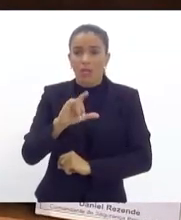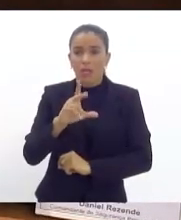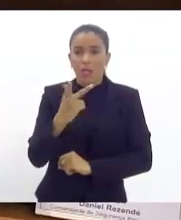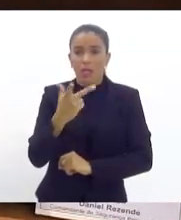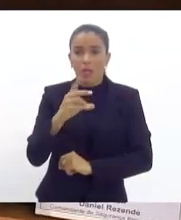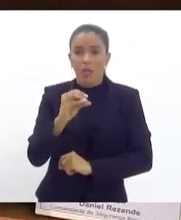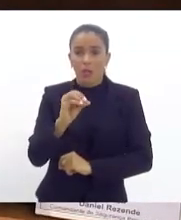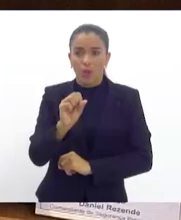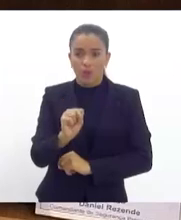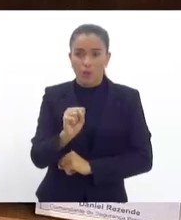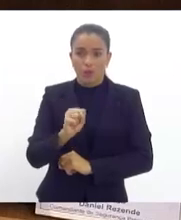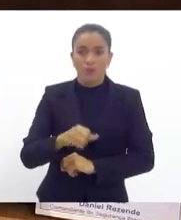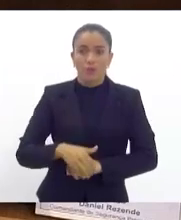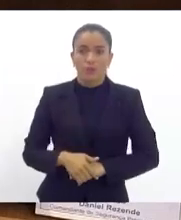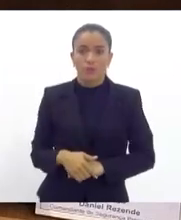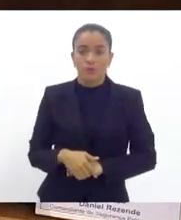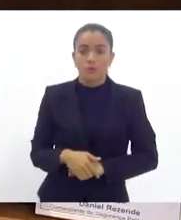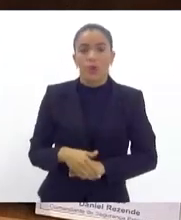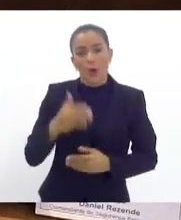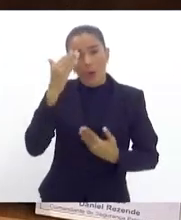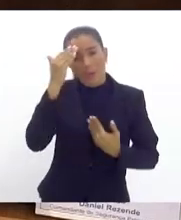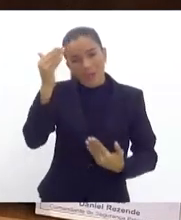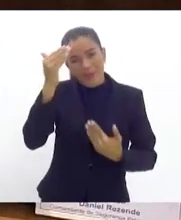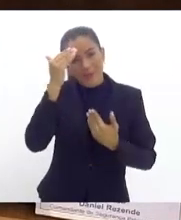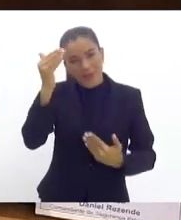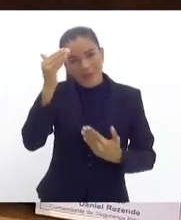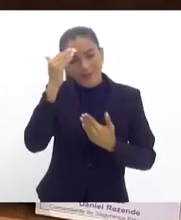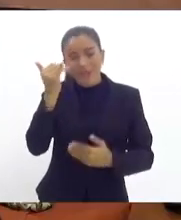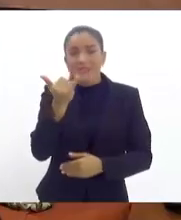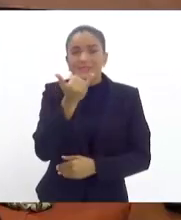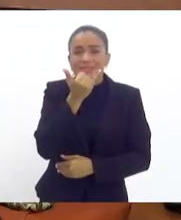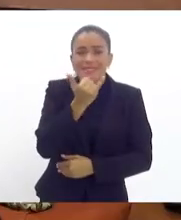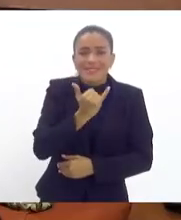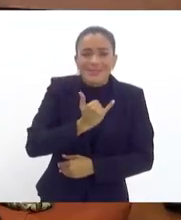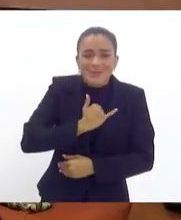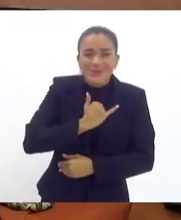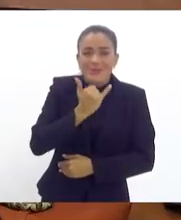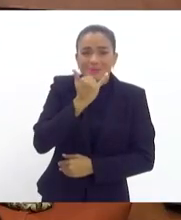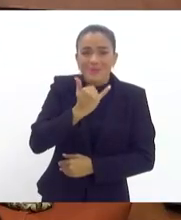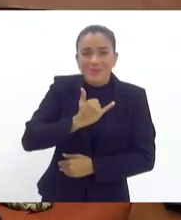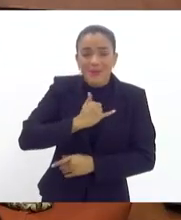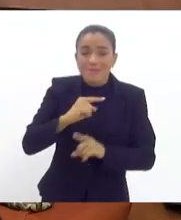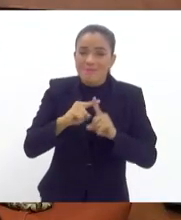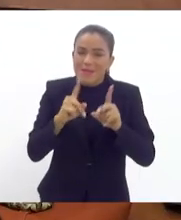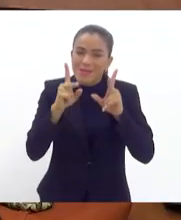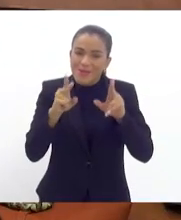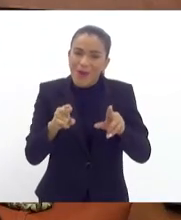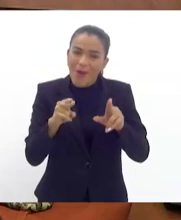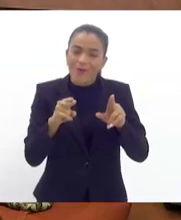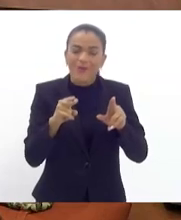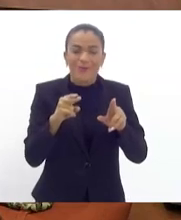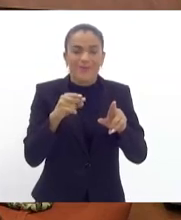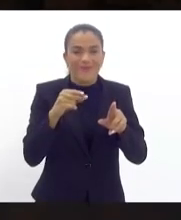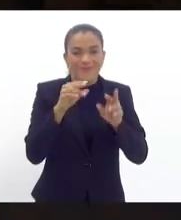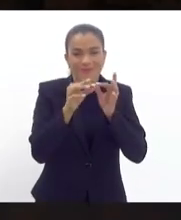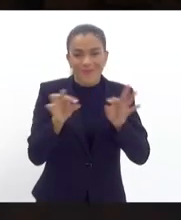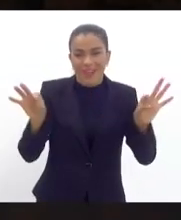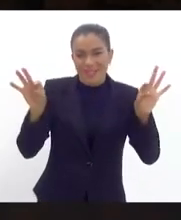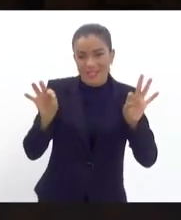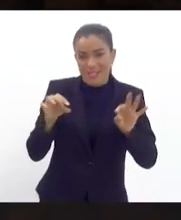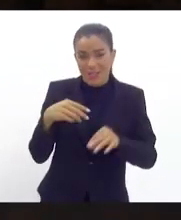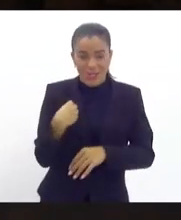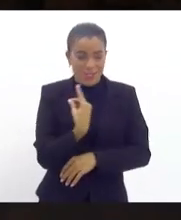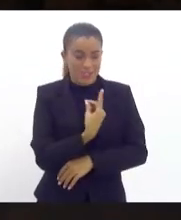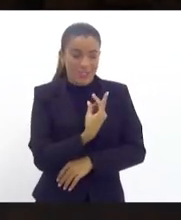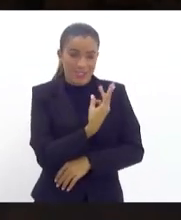que estão abandonados na Tijuca obrigada obrigada desculpa né mas como disse o deputado Rodrigo alguém aqui tem